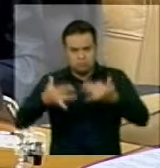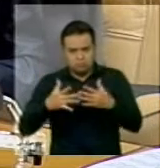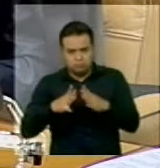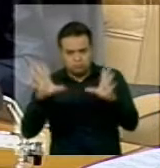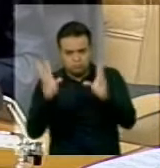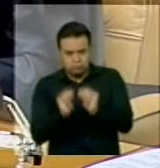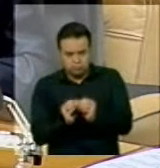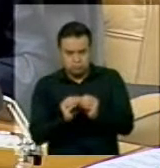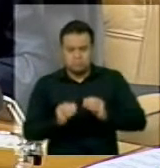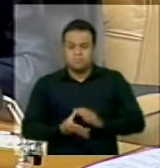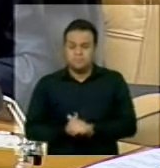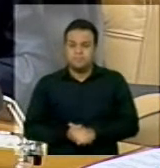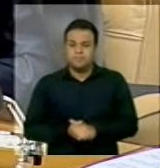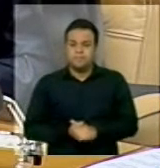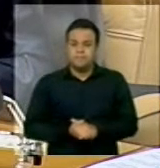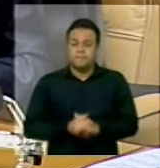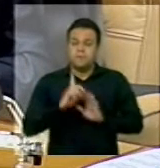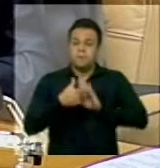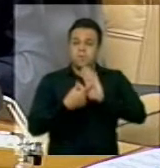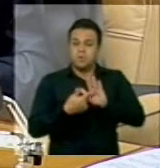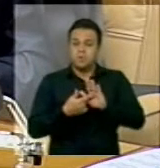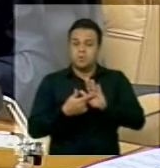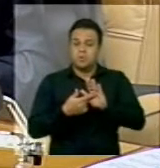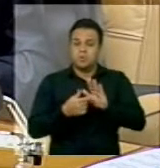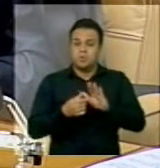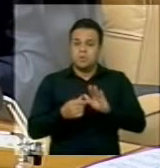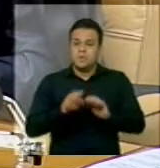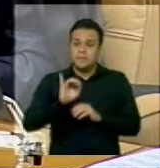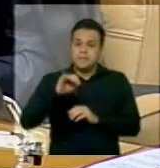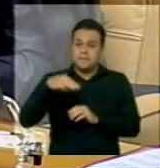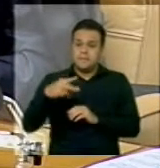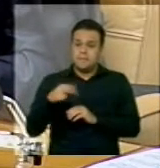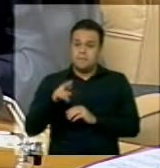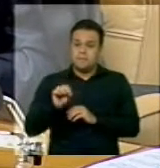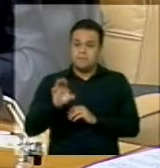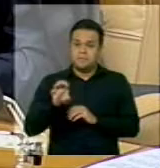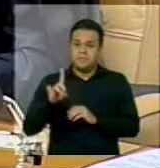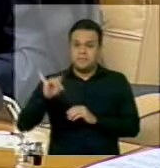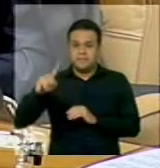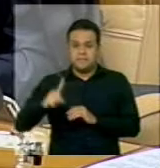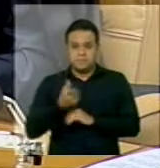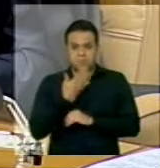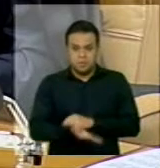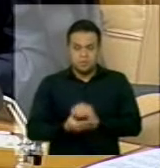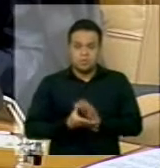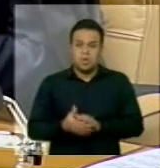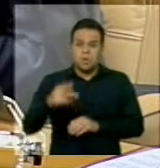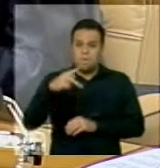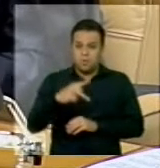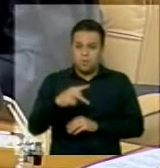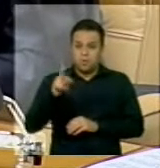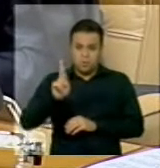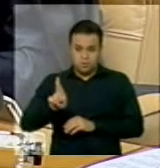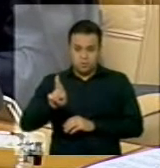veio aos autos, opinou pela improcedência do pedido. A Procuradoria da República,